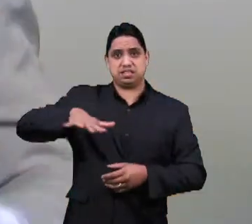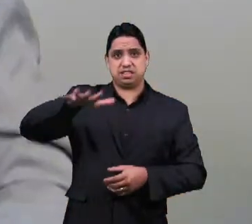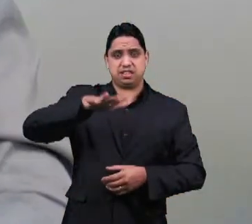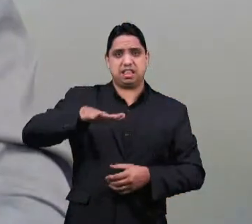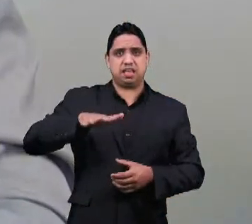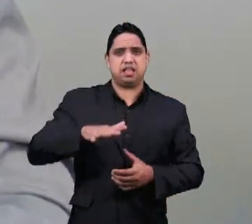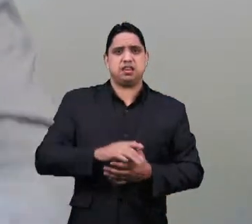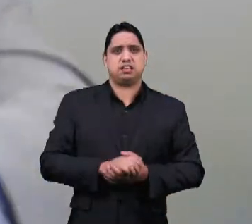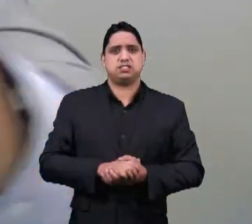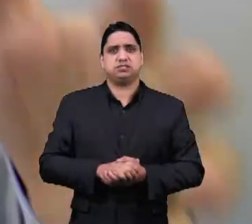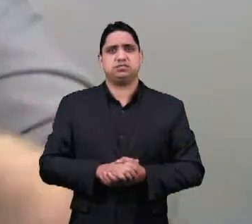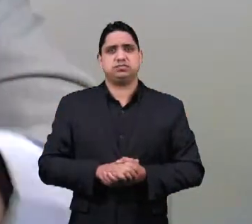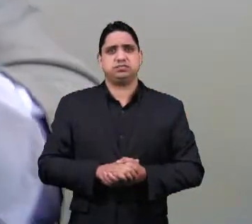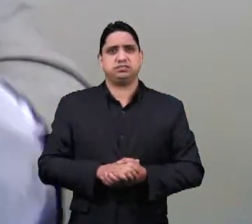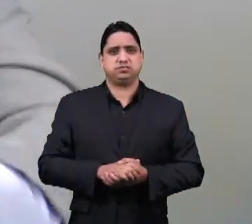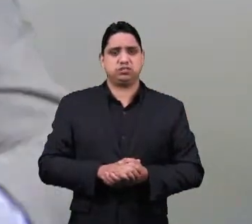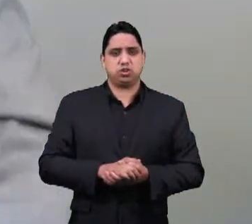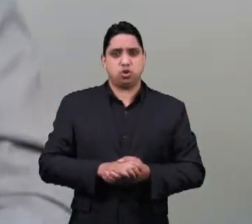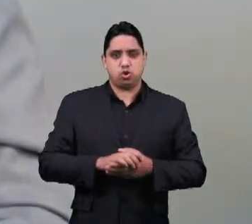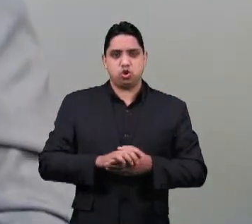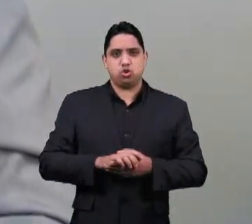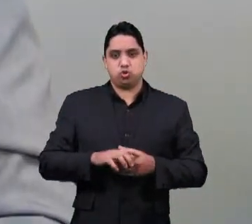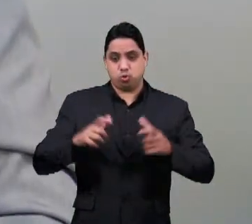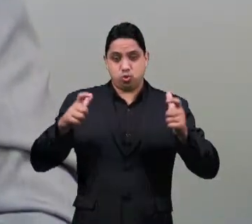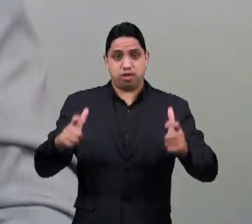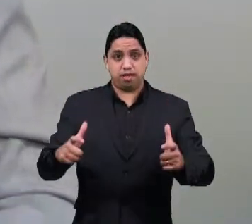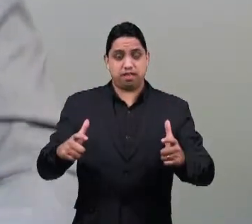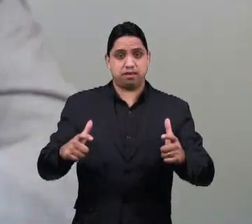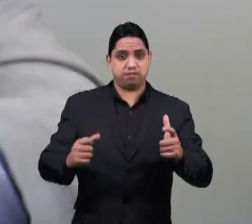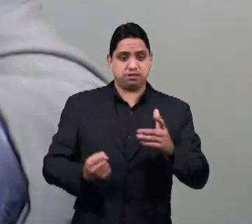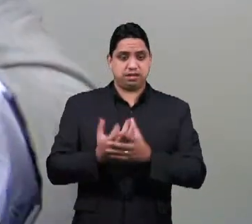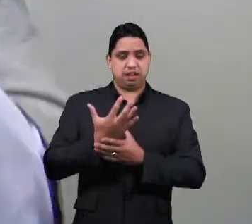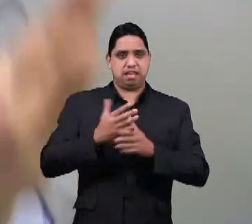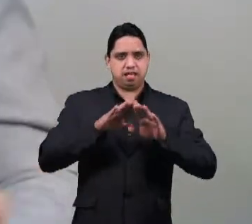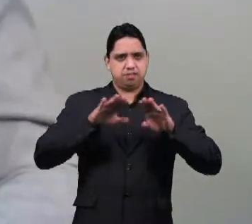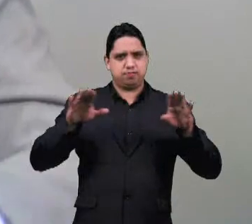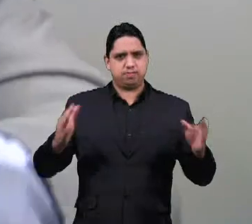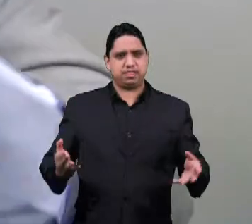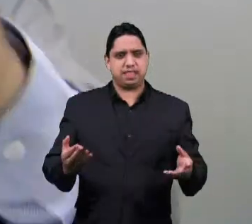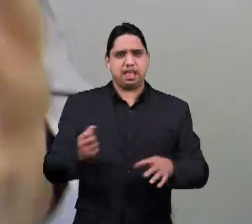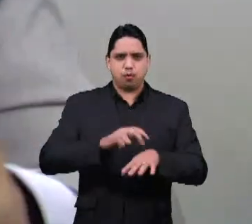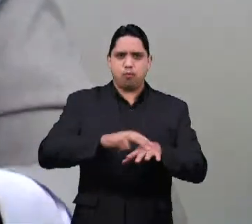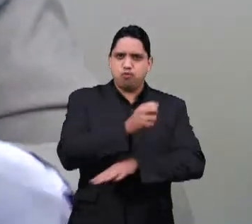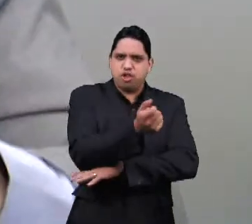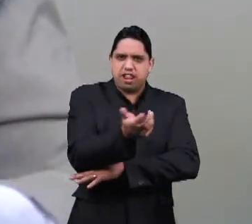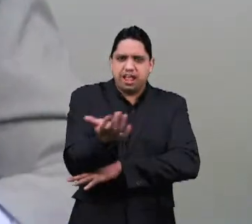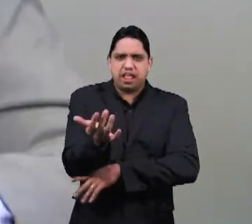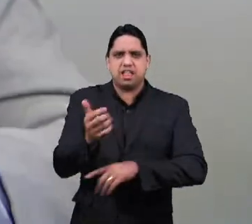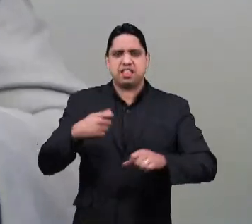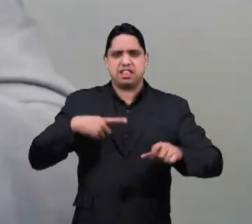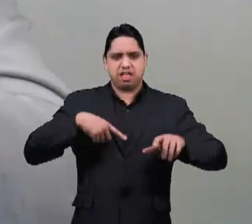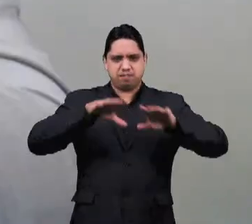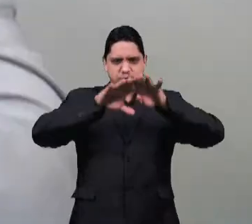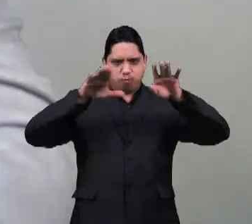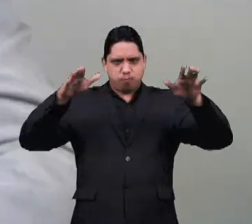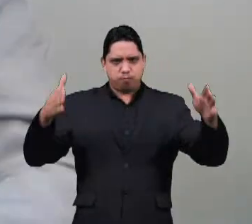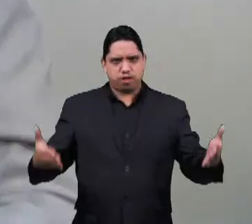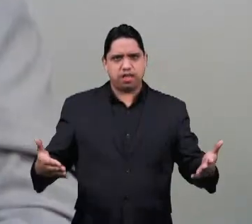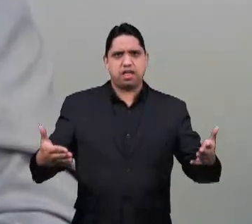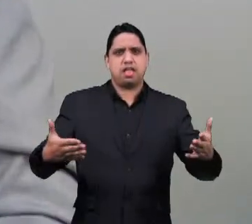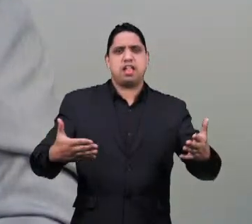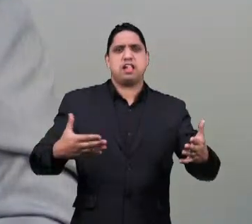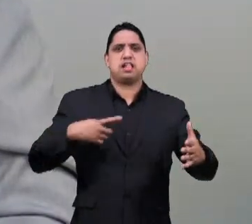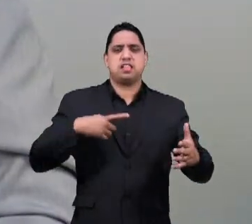do gramado, onde foi montado ali um palco, né, uma estrutura, a banda da